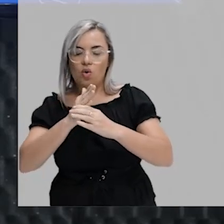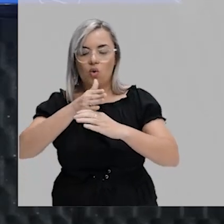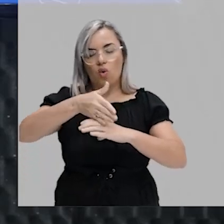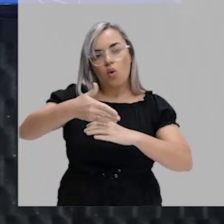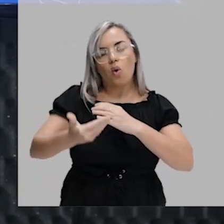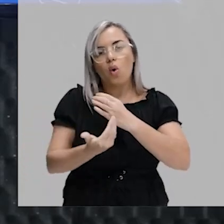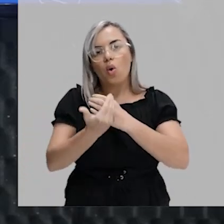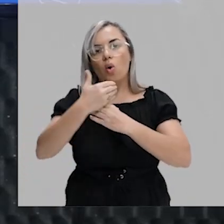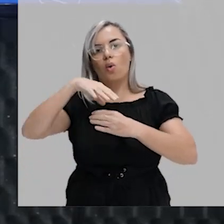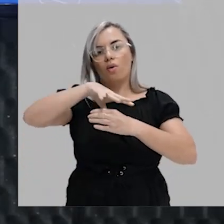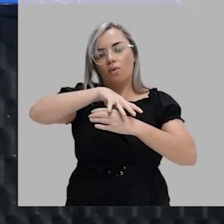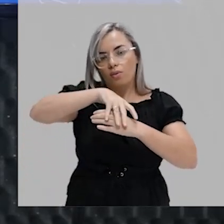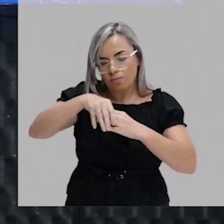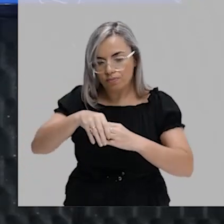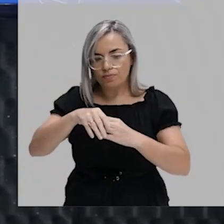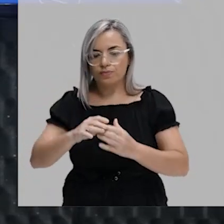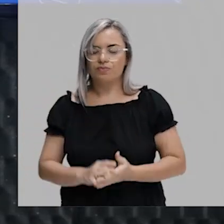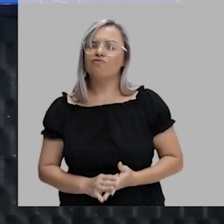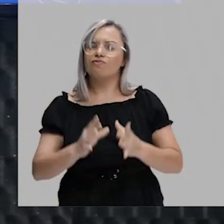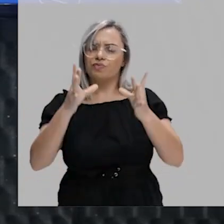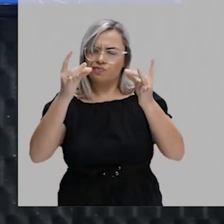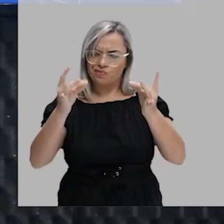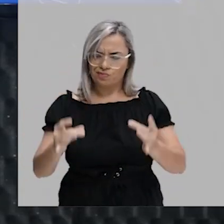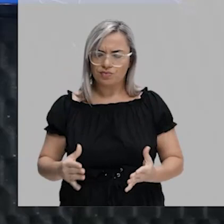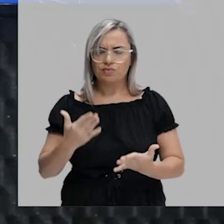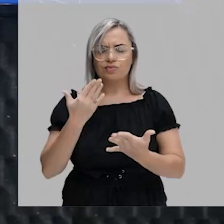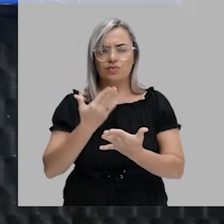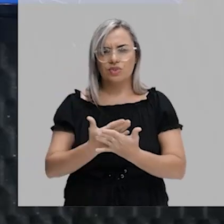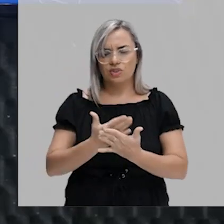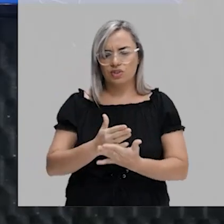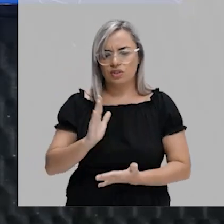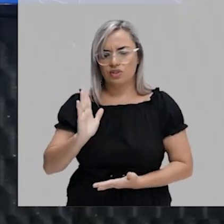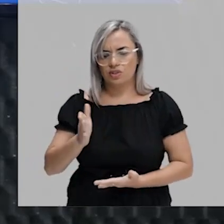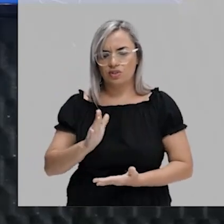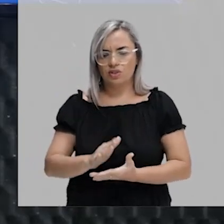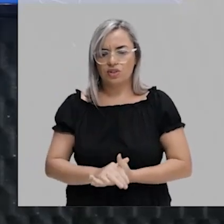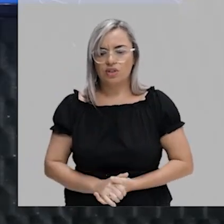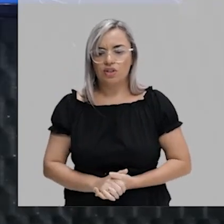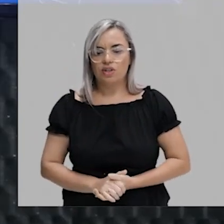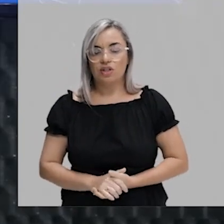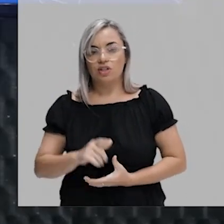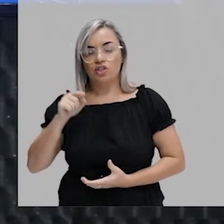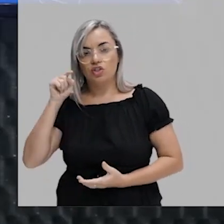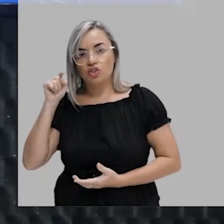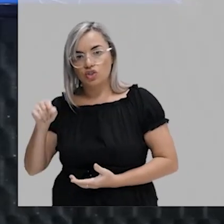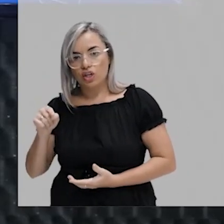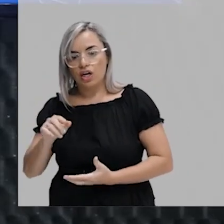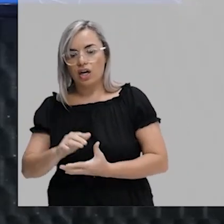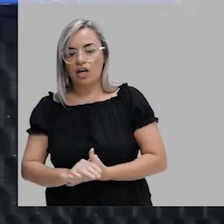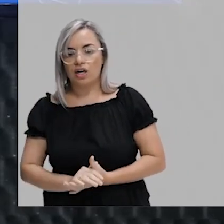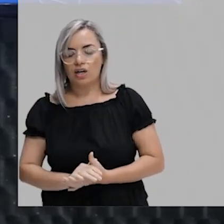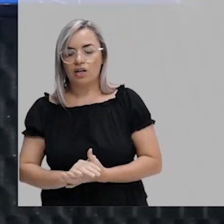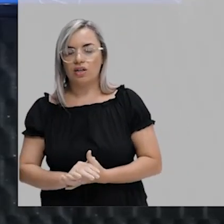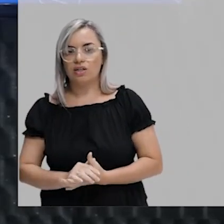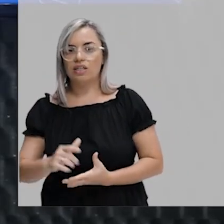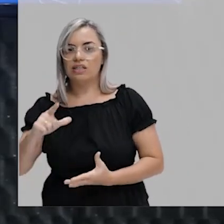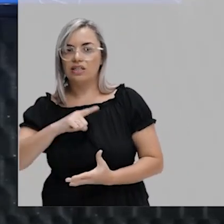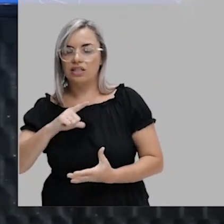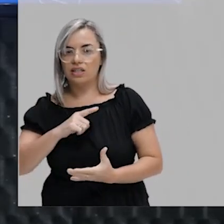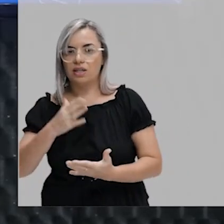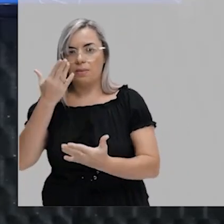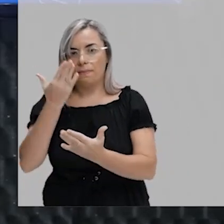mais detalhadamente daqui a pouco. E no caso do transporte ativo, que é onde ocorre, quando ocorre